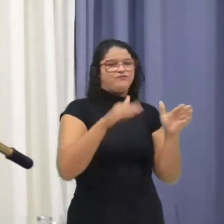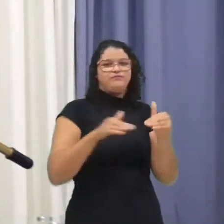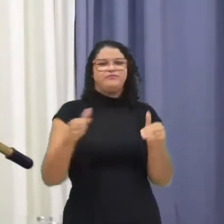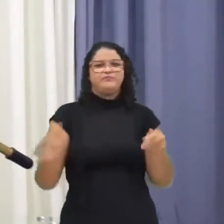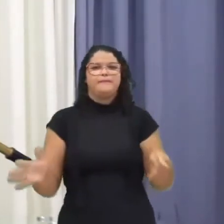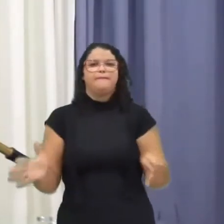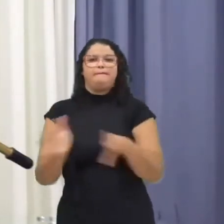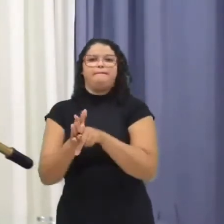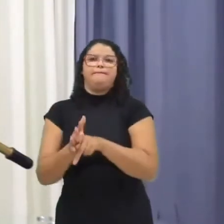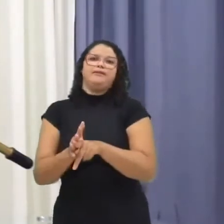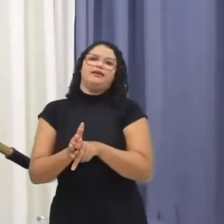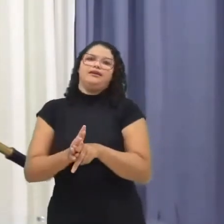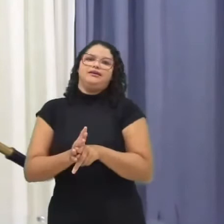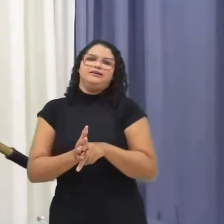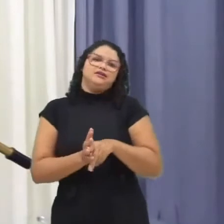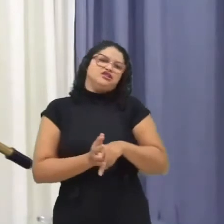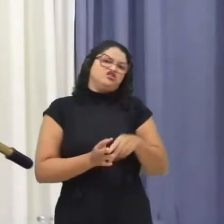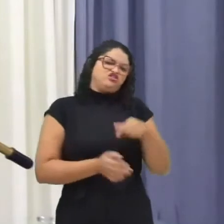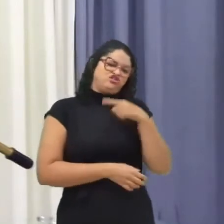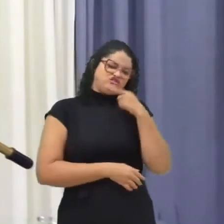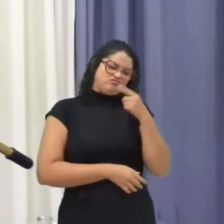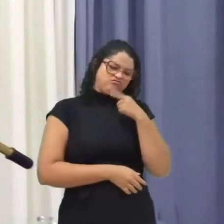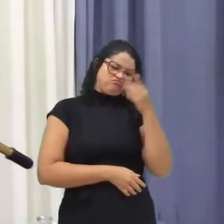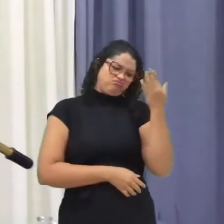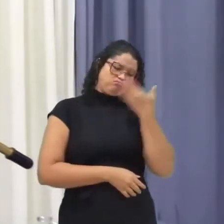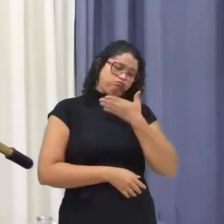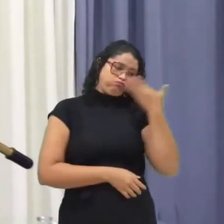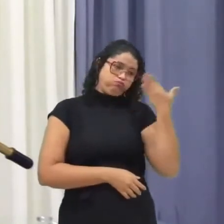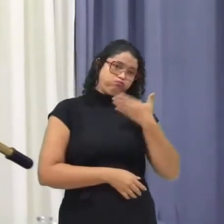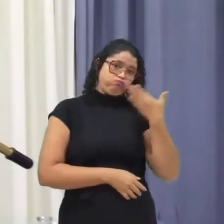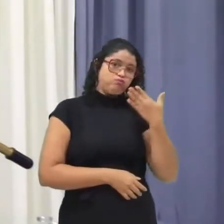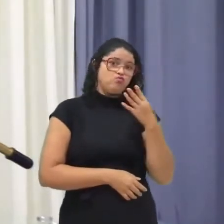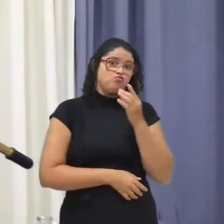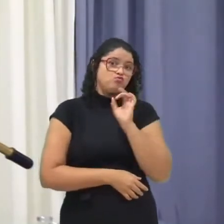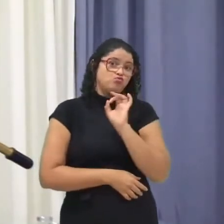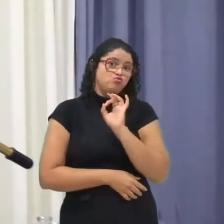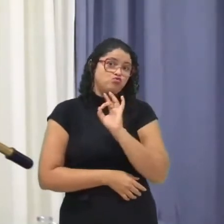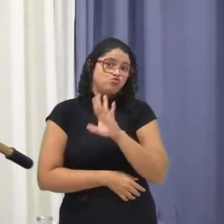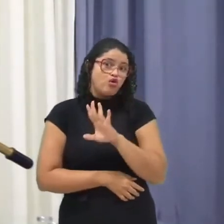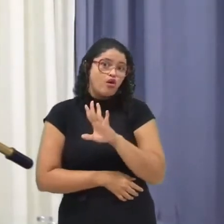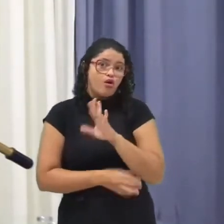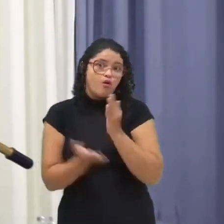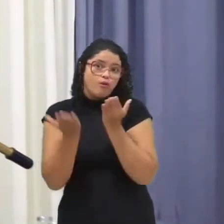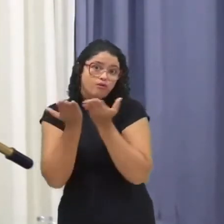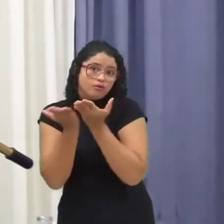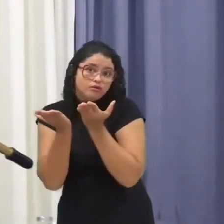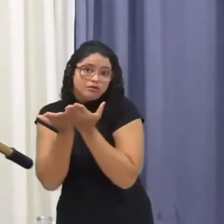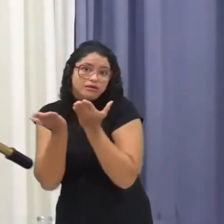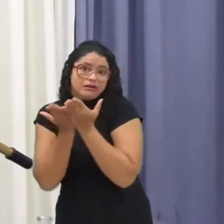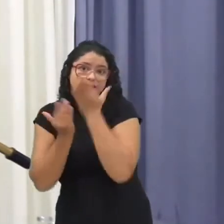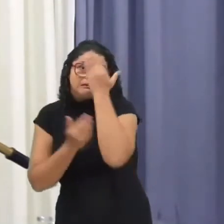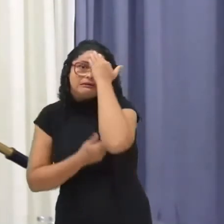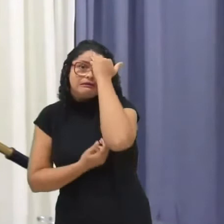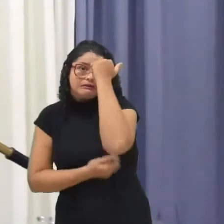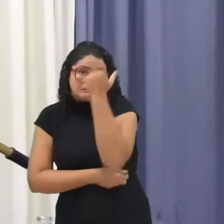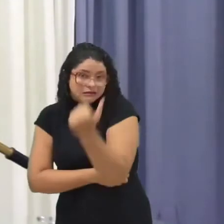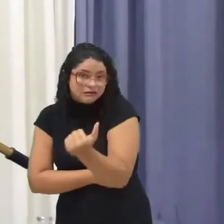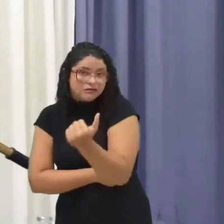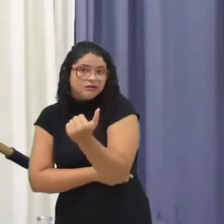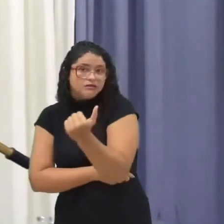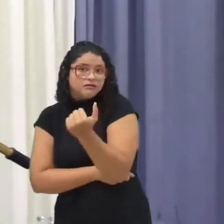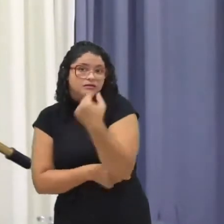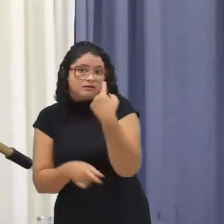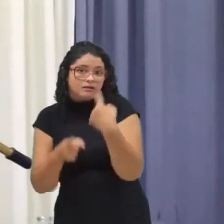E será invisível. Somente os crentes saberão disso. As pessoas darão conta